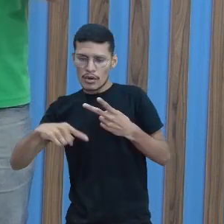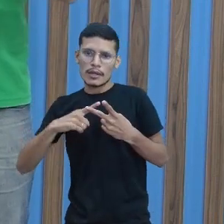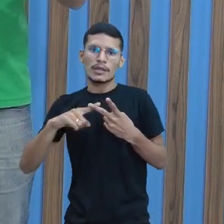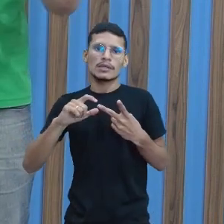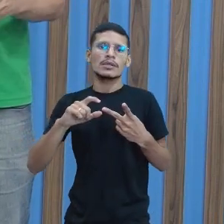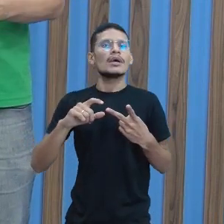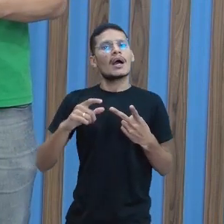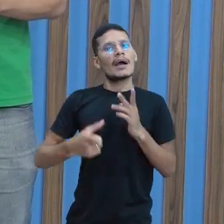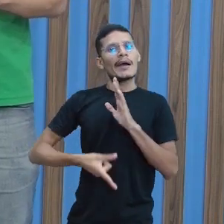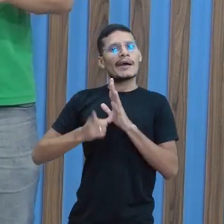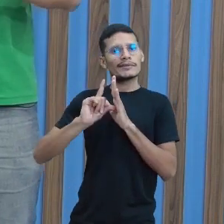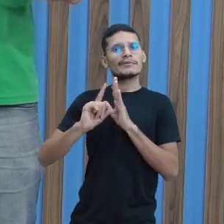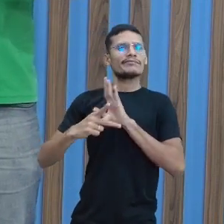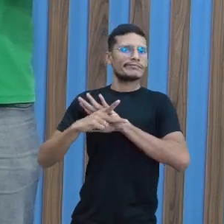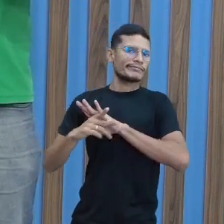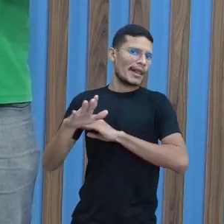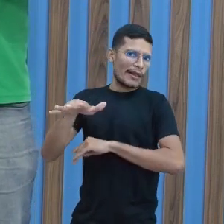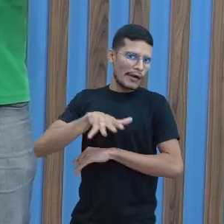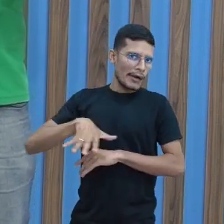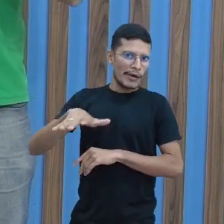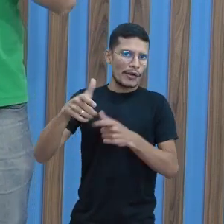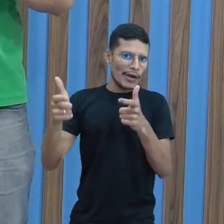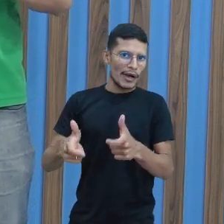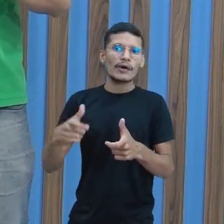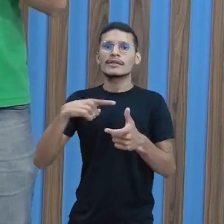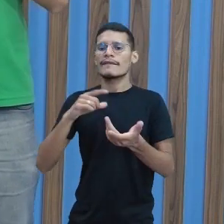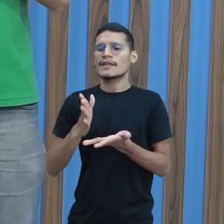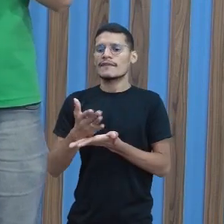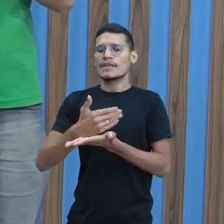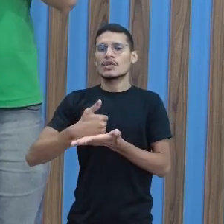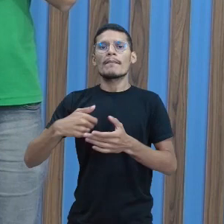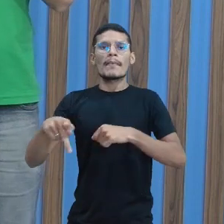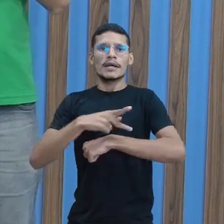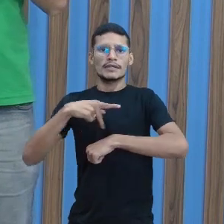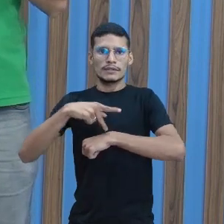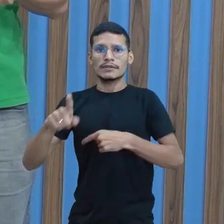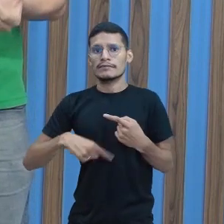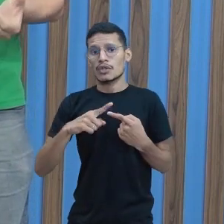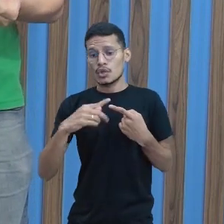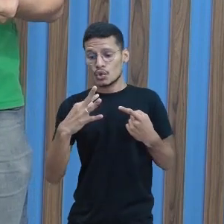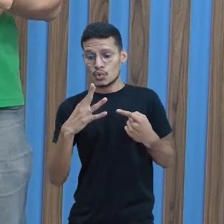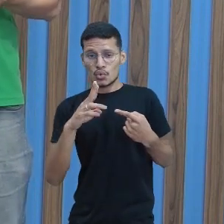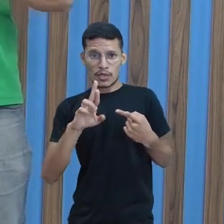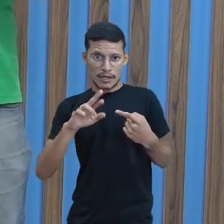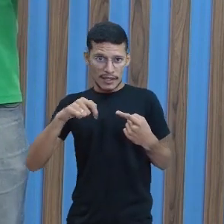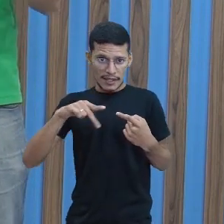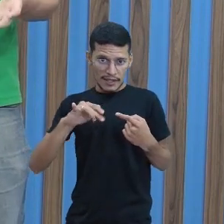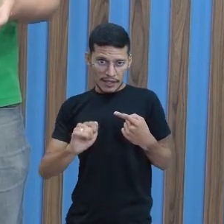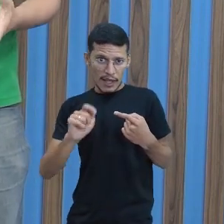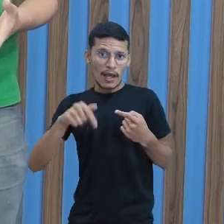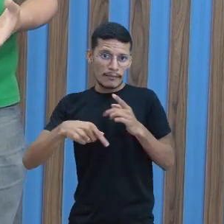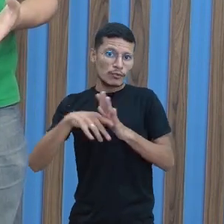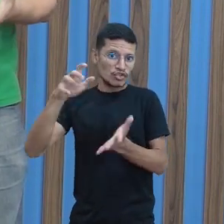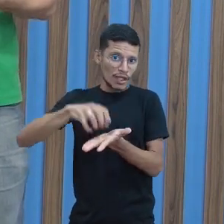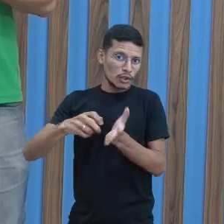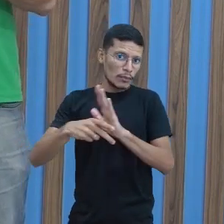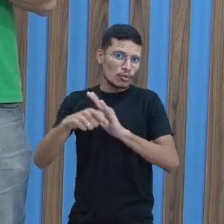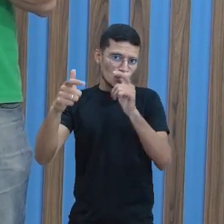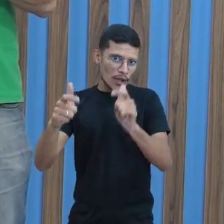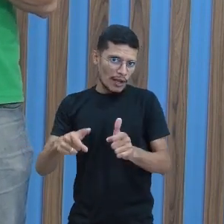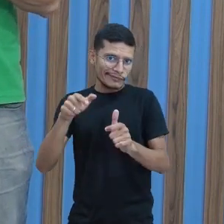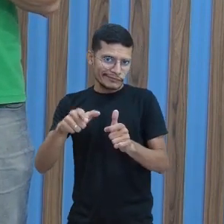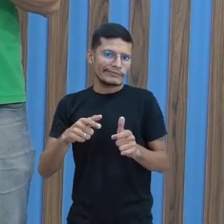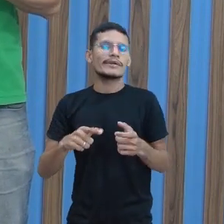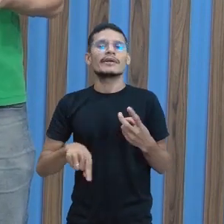que existia ali, não é, foram divididos vários países, como, por exemplo, é o caso da Turquia, que era um centro desse império. A